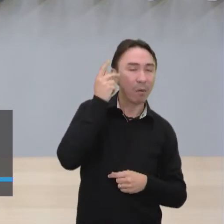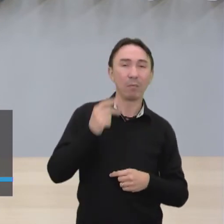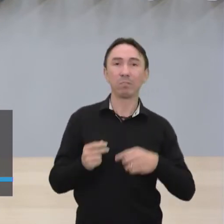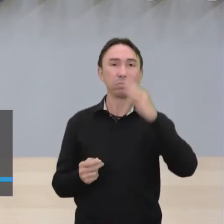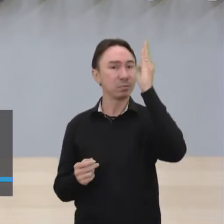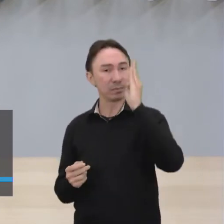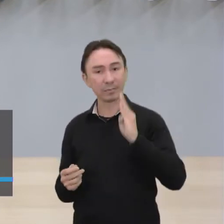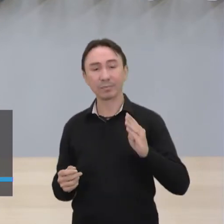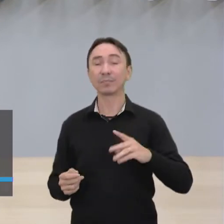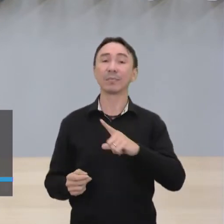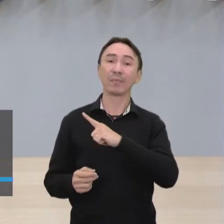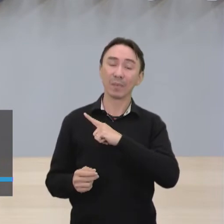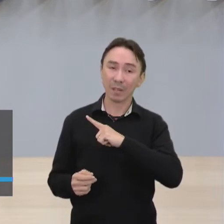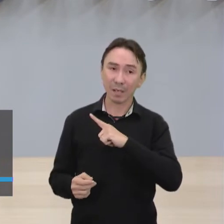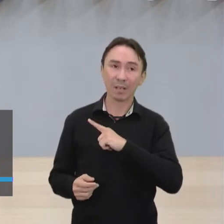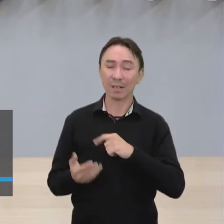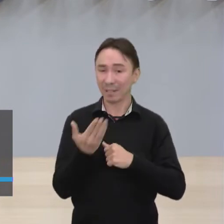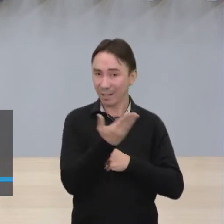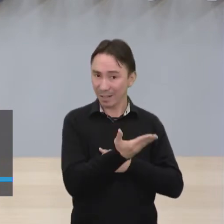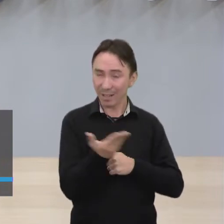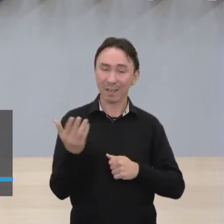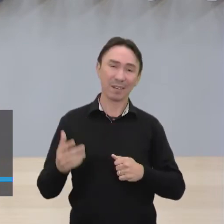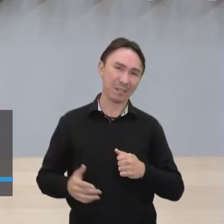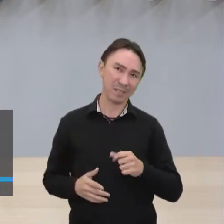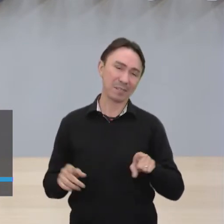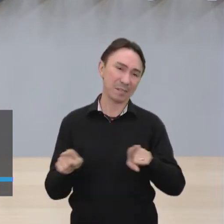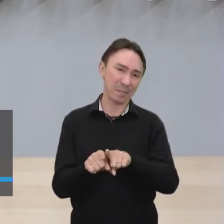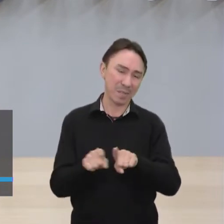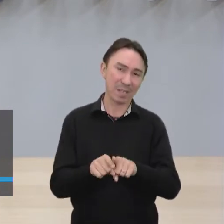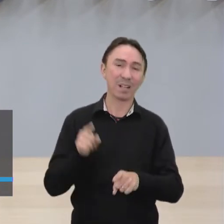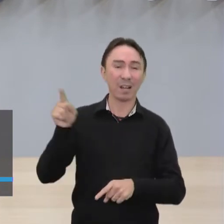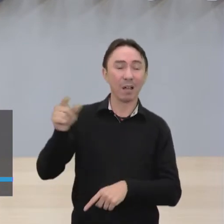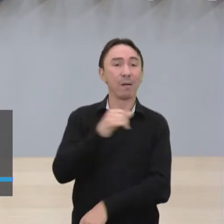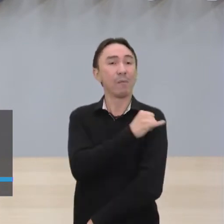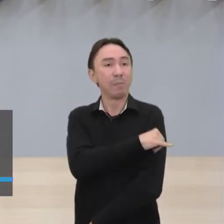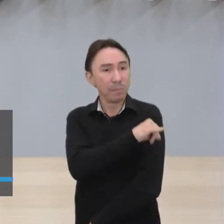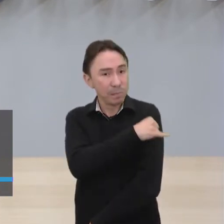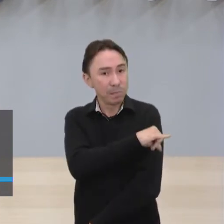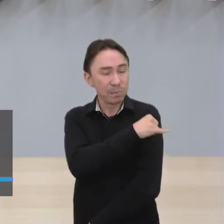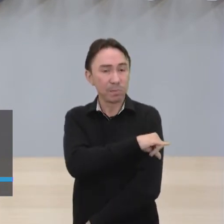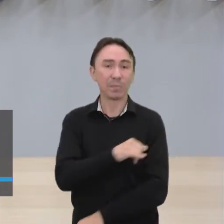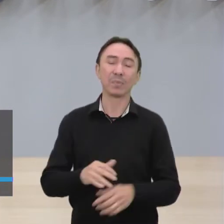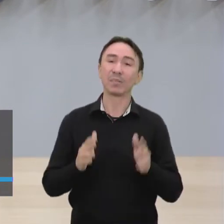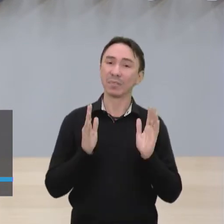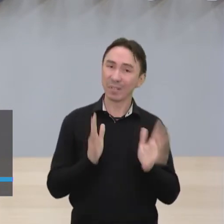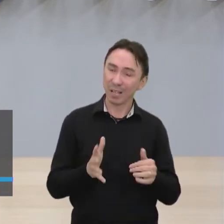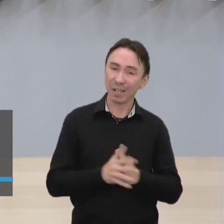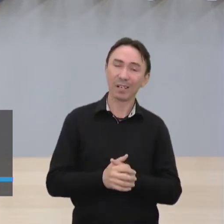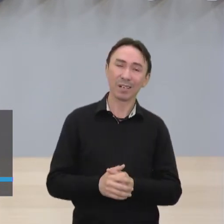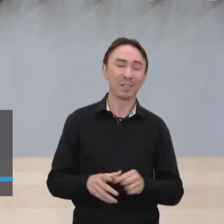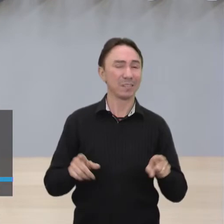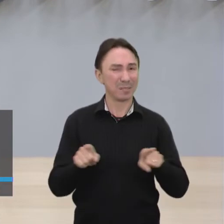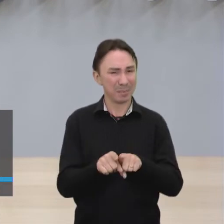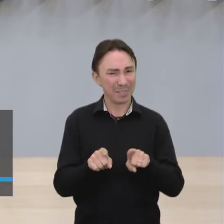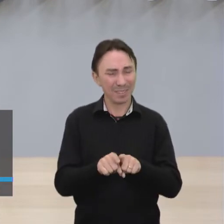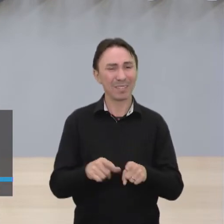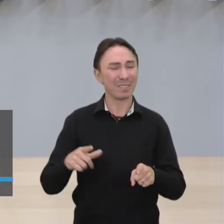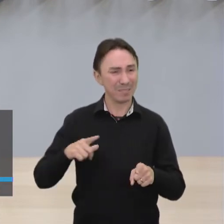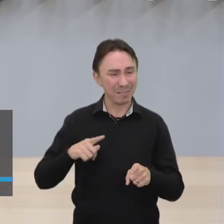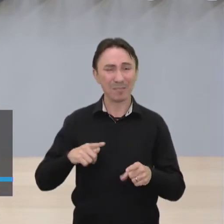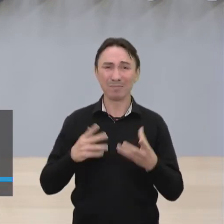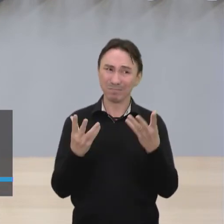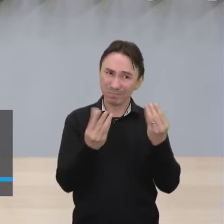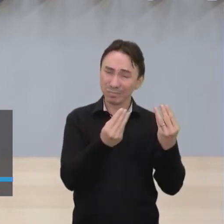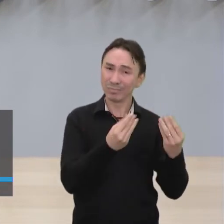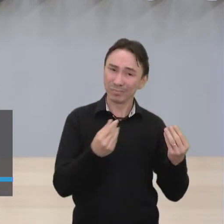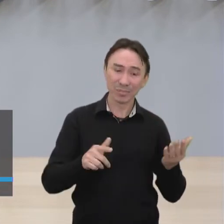uma ampla cobertura da comunidade carioca, né? Já trouxe aqui o Real or Not, então tem vários blogs e